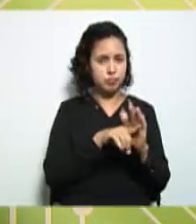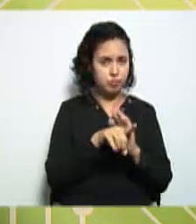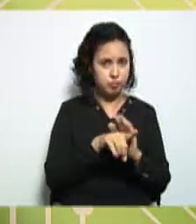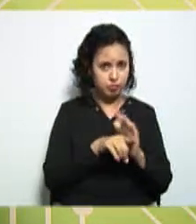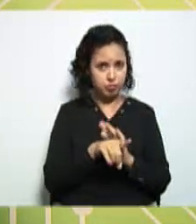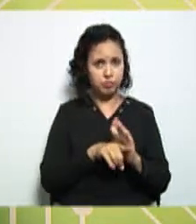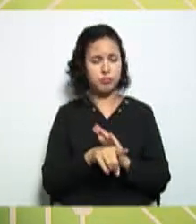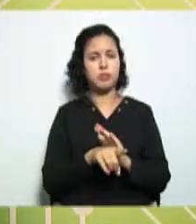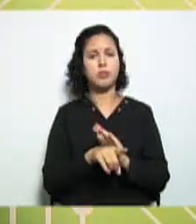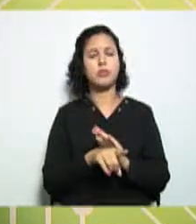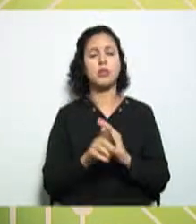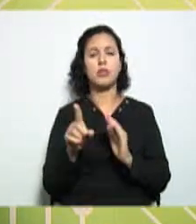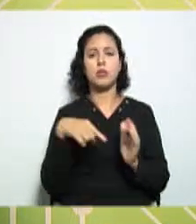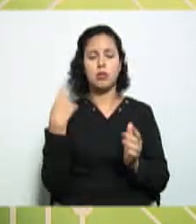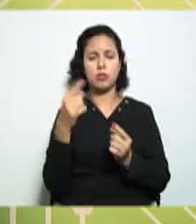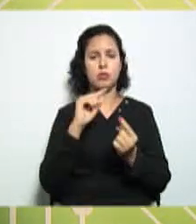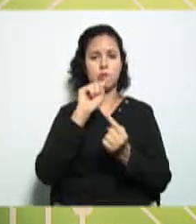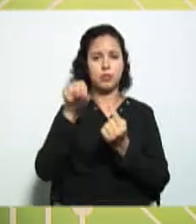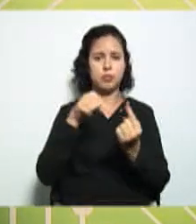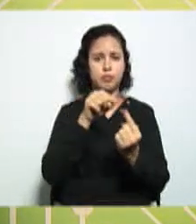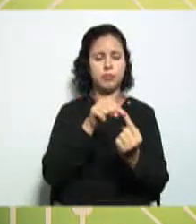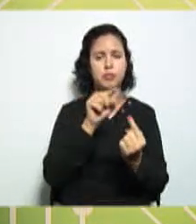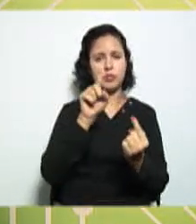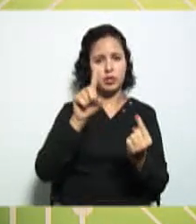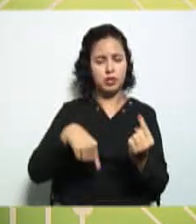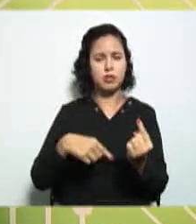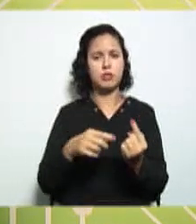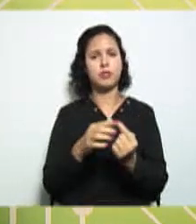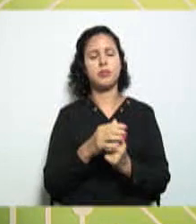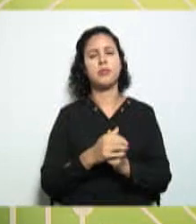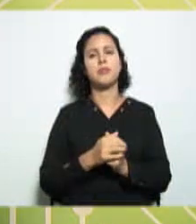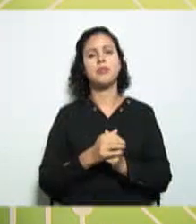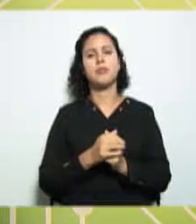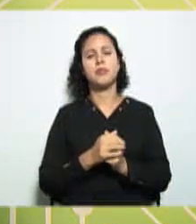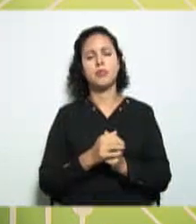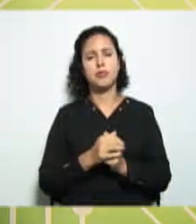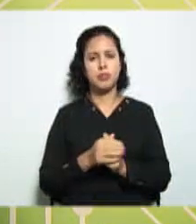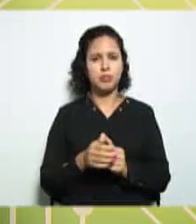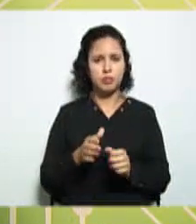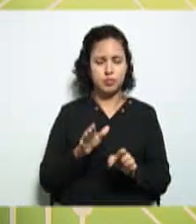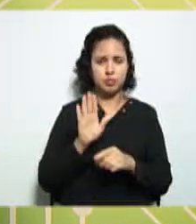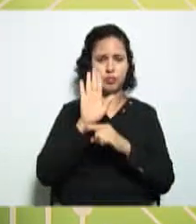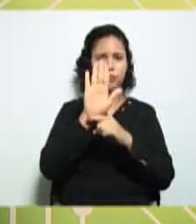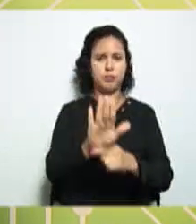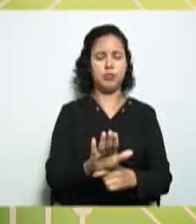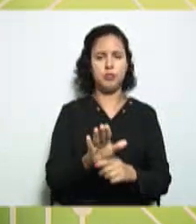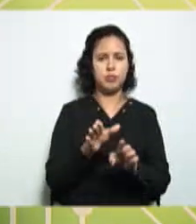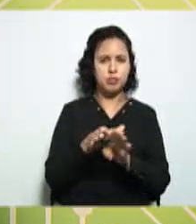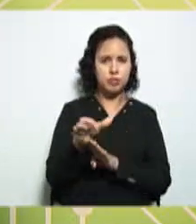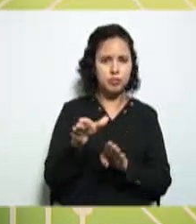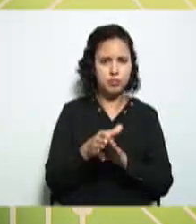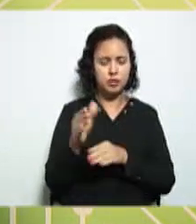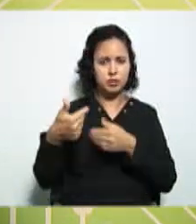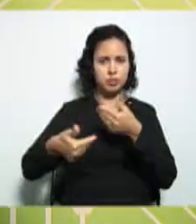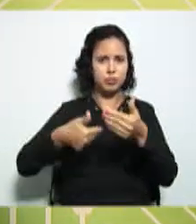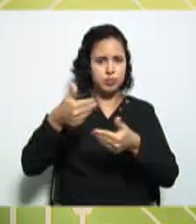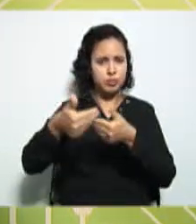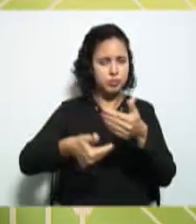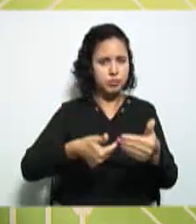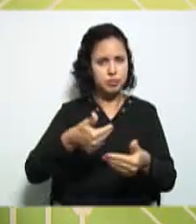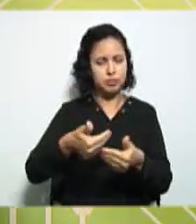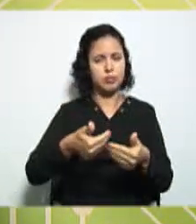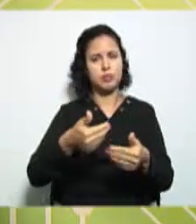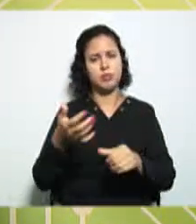pesquisa. Então, nosso objetivo aqui é justamente esse, né, te auxiliar o desenvolvimento